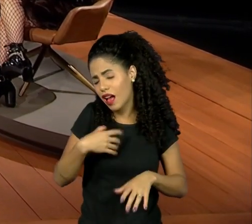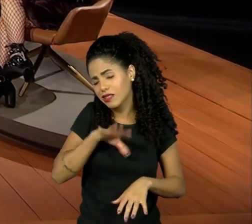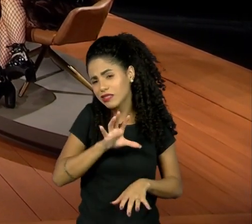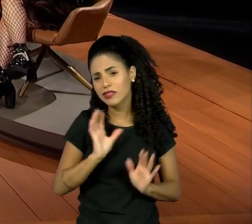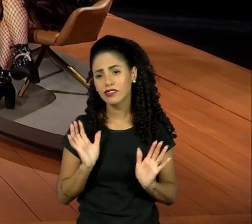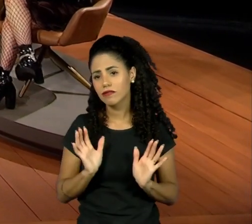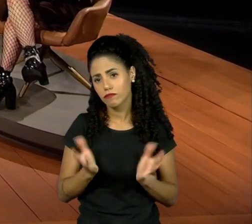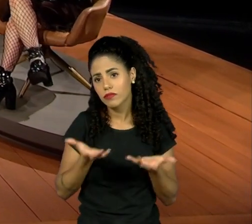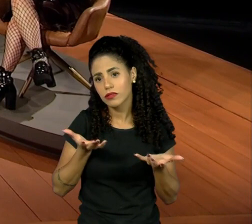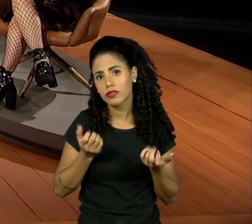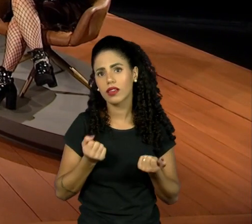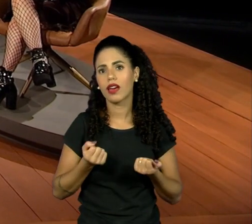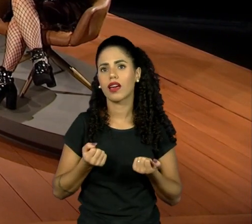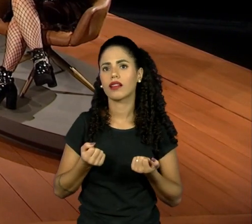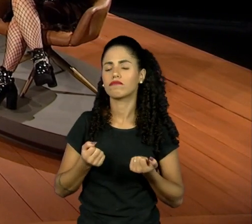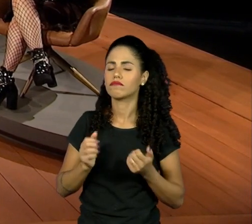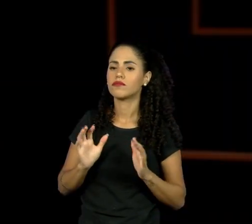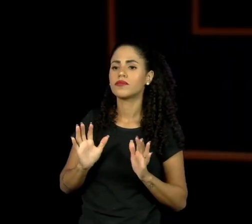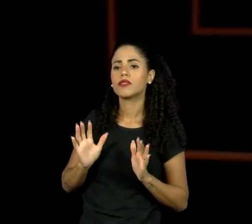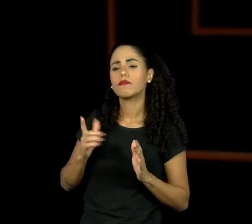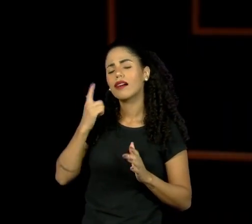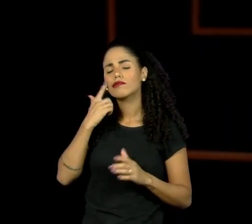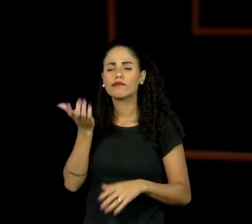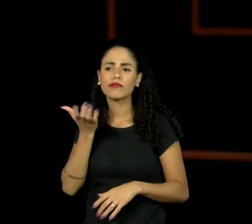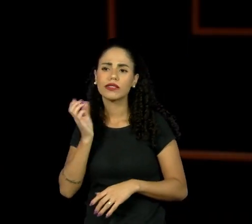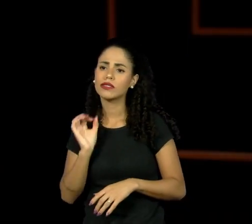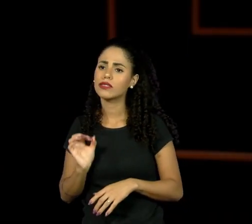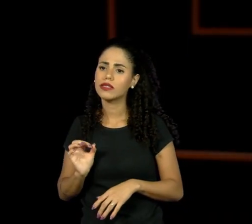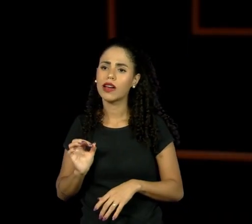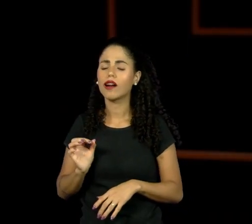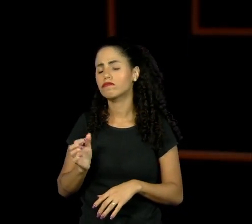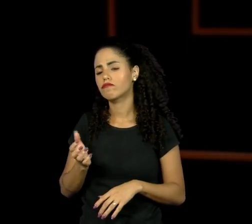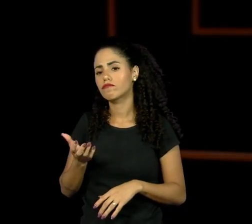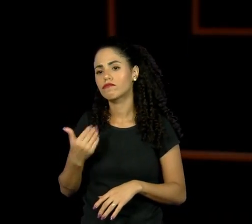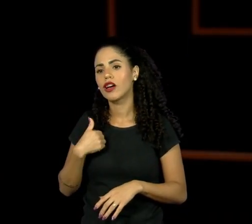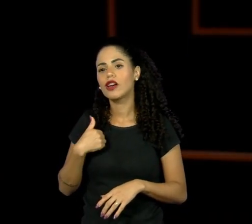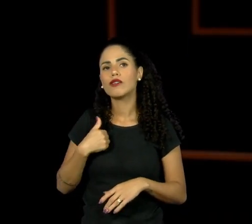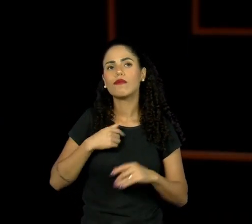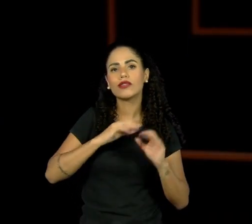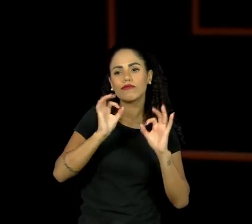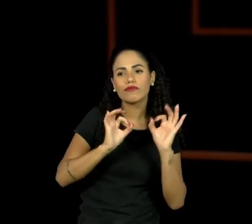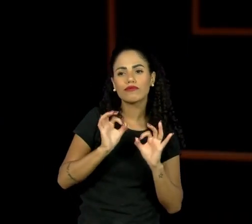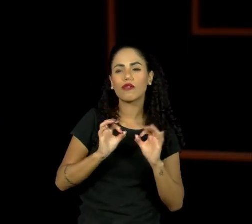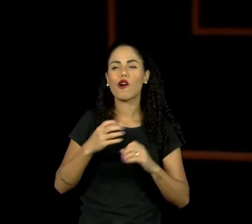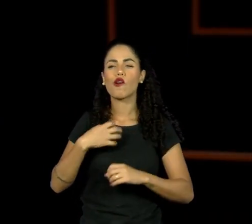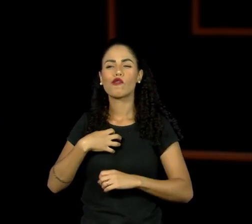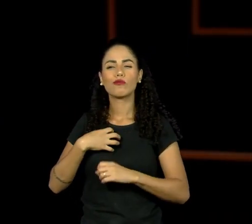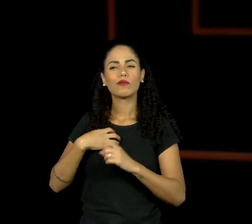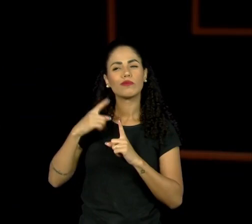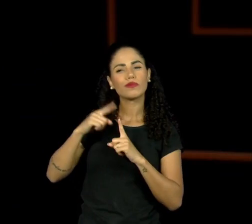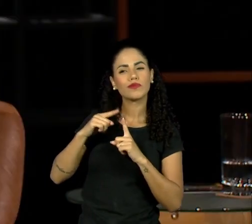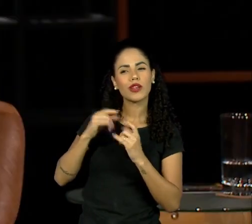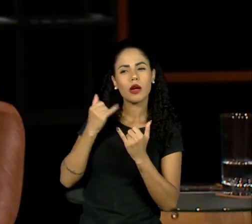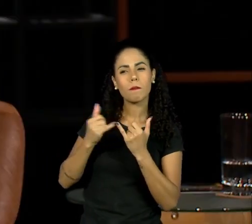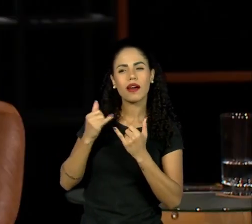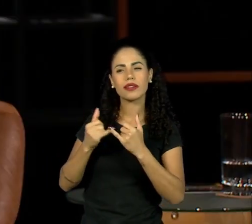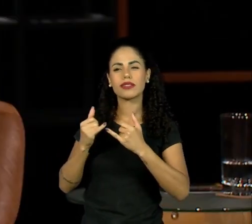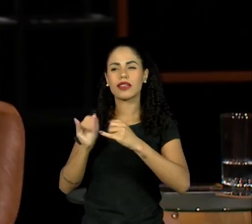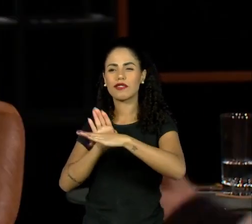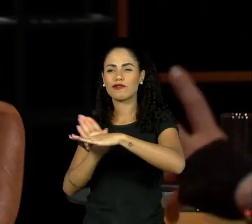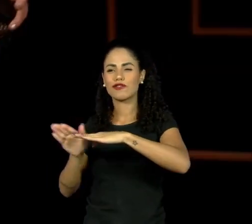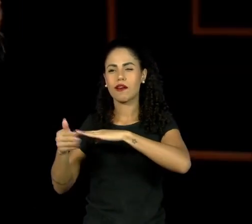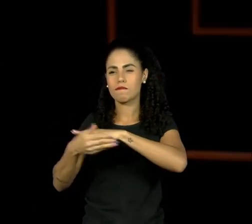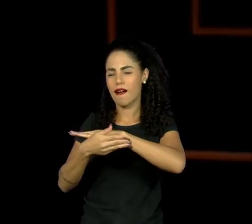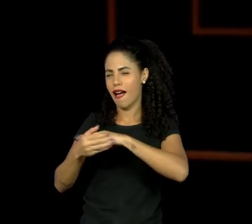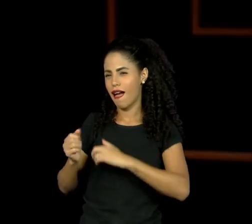Anárquico, né? Não é anárquico, não, mas mais assim, um pouquinho Jamaica. Sabe aquela onda meio Jamaica, gostosa, todo